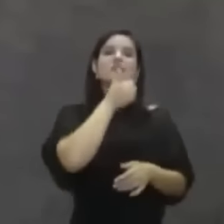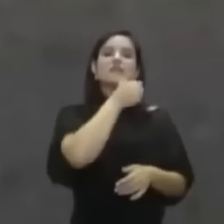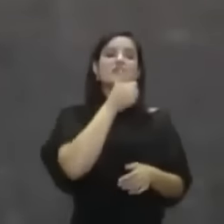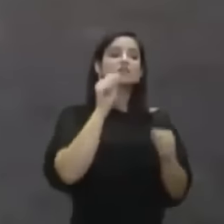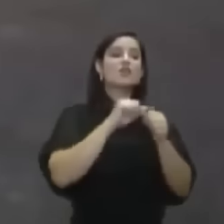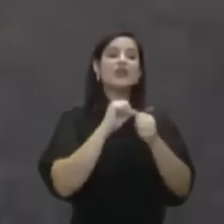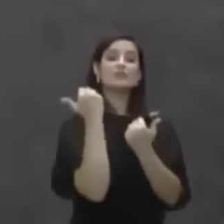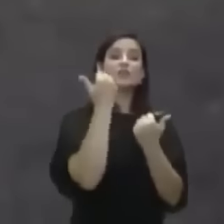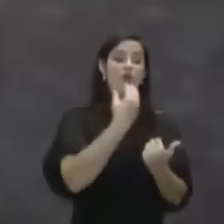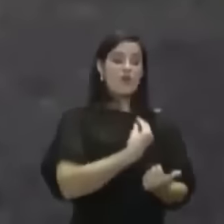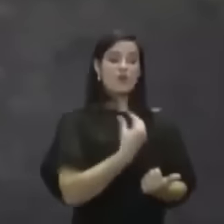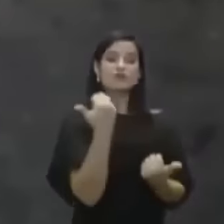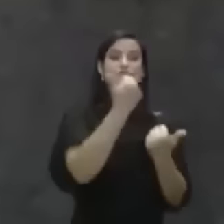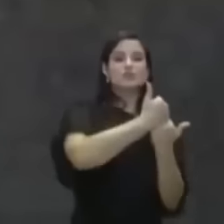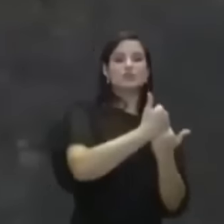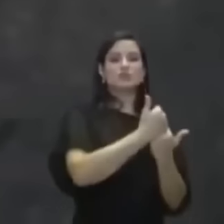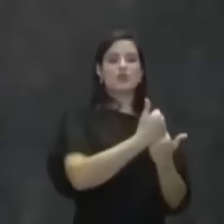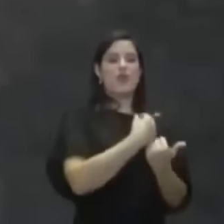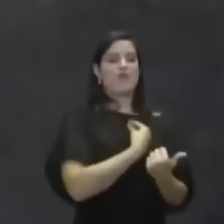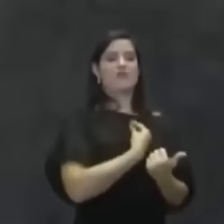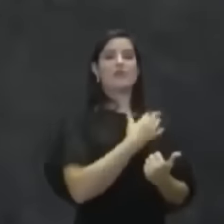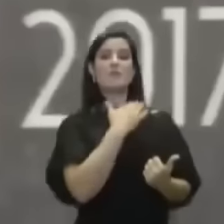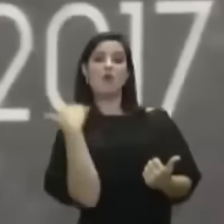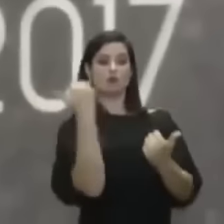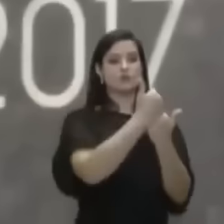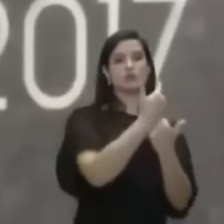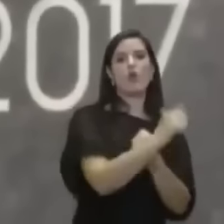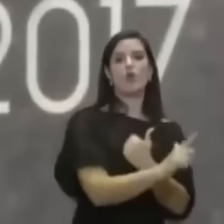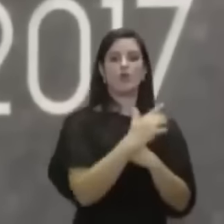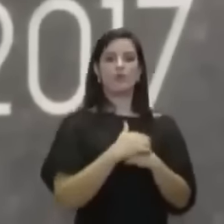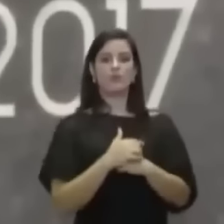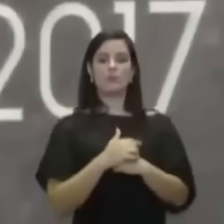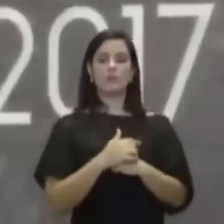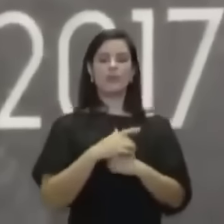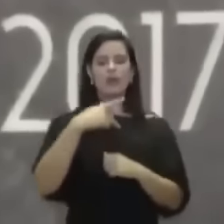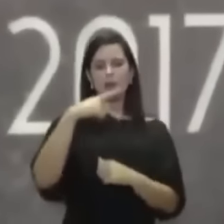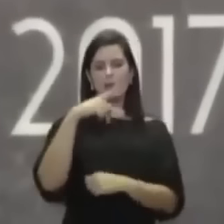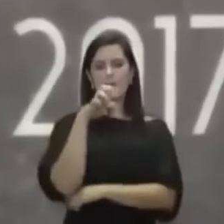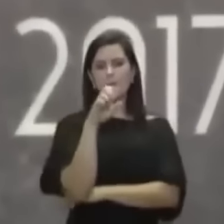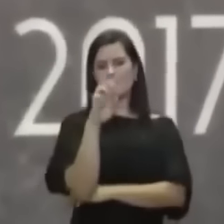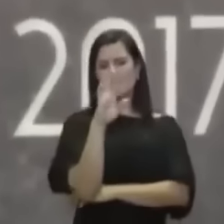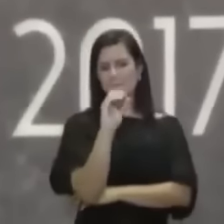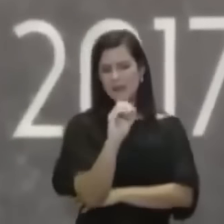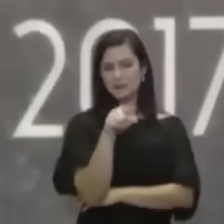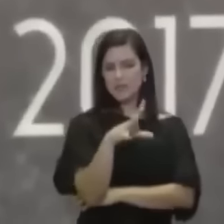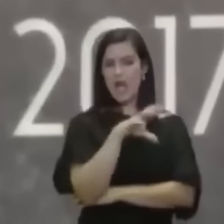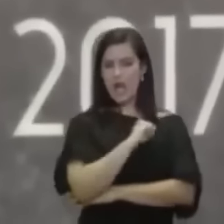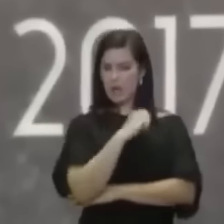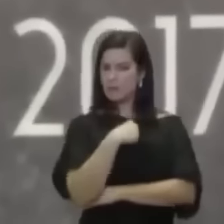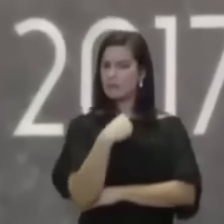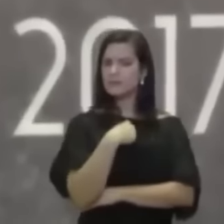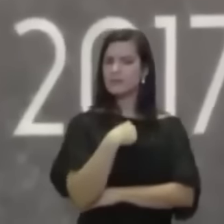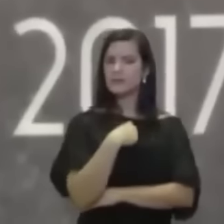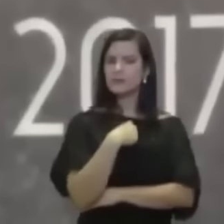Então quando Jesus pergunta para Pedro a primeira vez, Jesus pergunta assim: Petros, agapas-me. Tu me